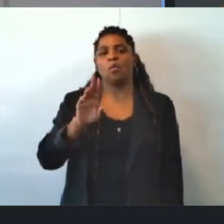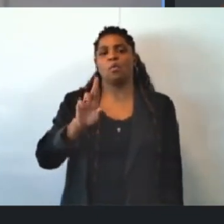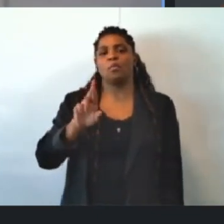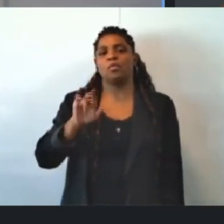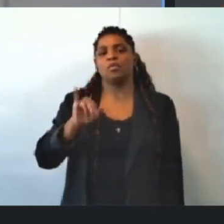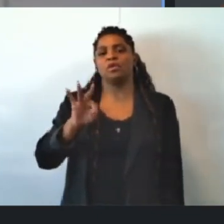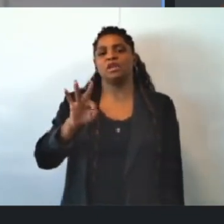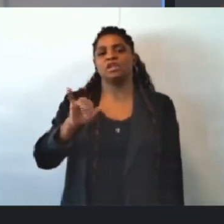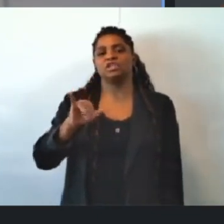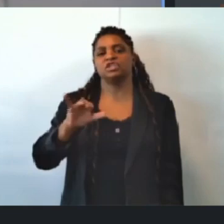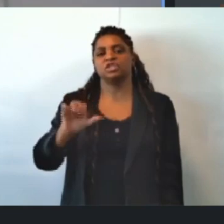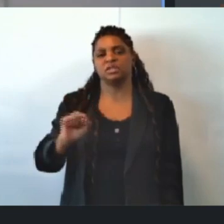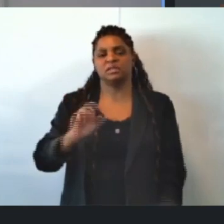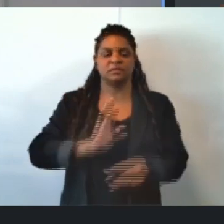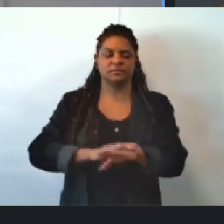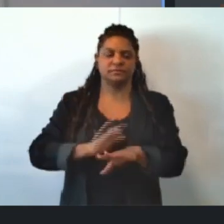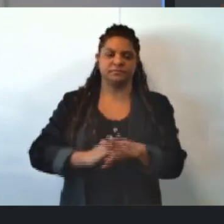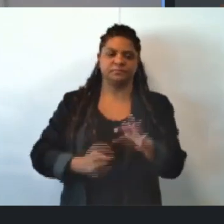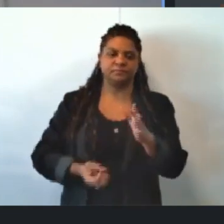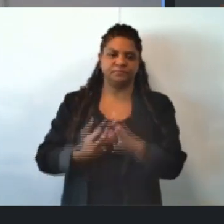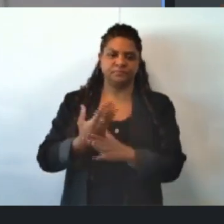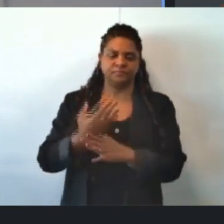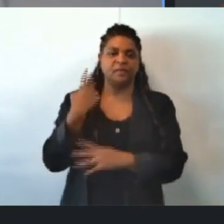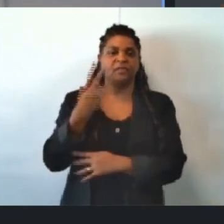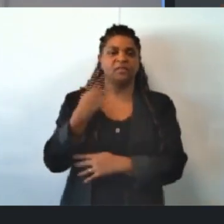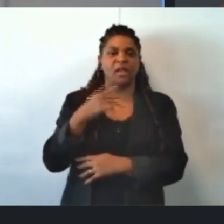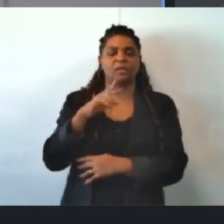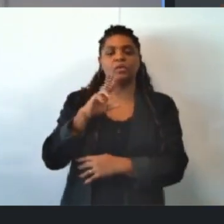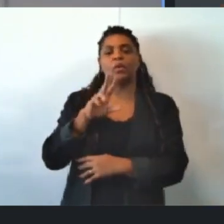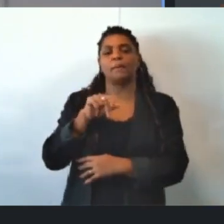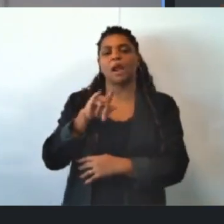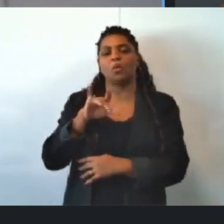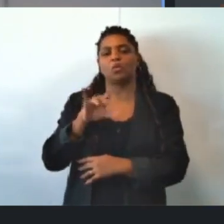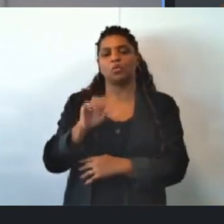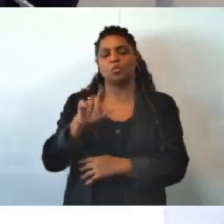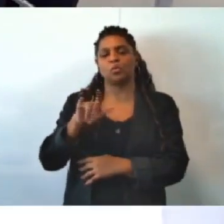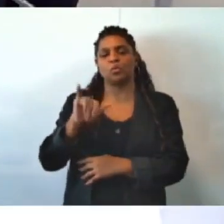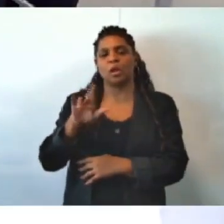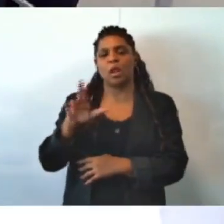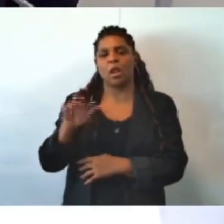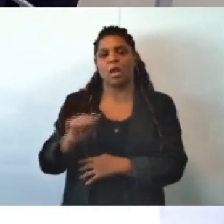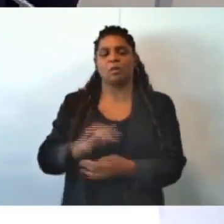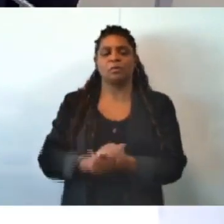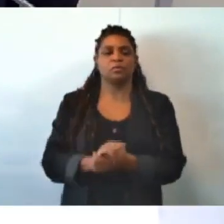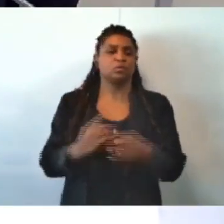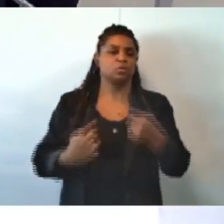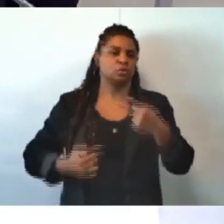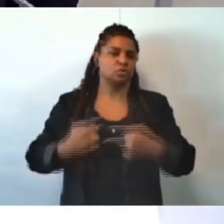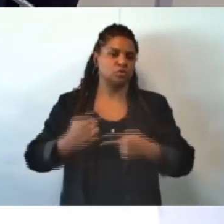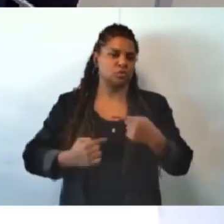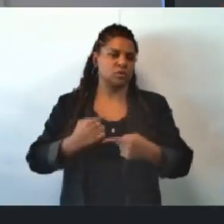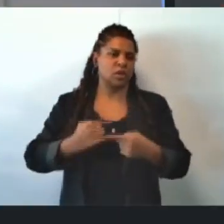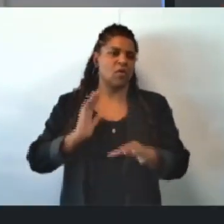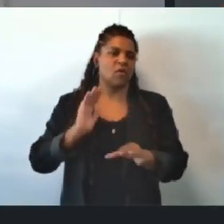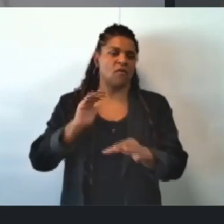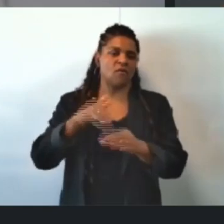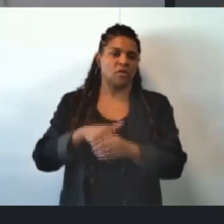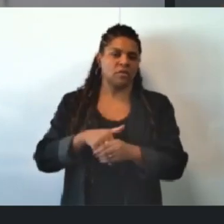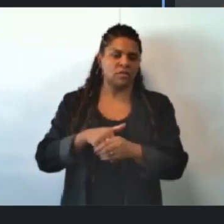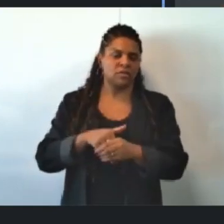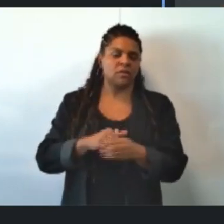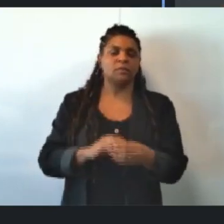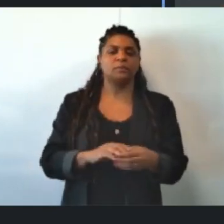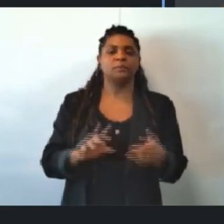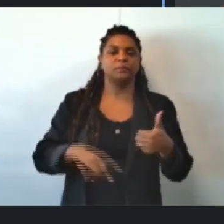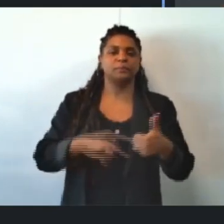Braulio Lara. Em discussão? Em votação, como voto, vereador Preto. De acordo. Henrique Braga. De